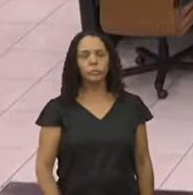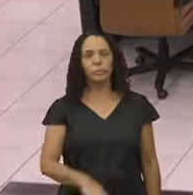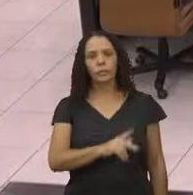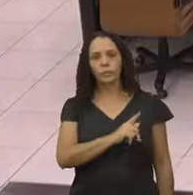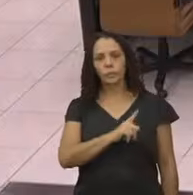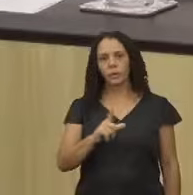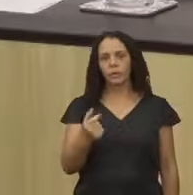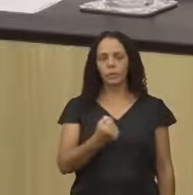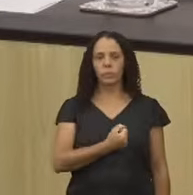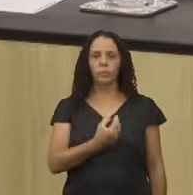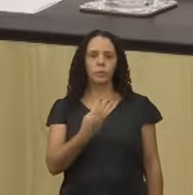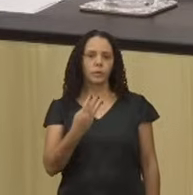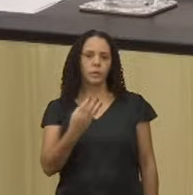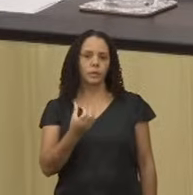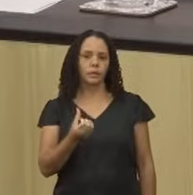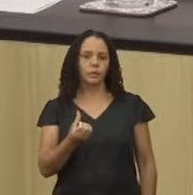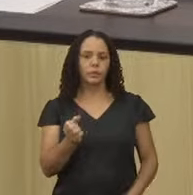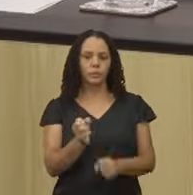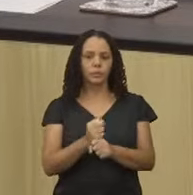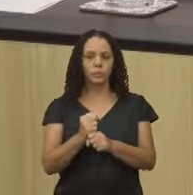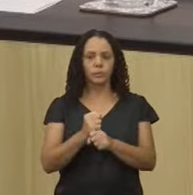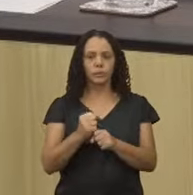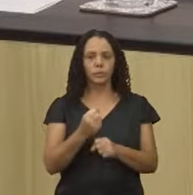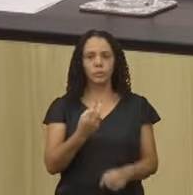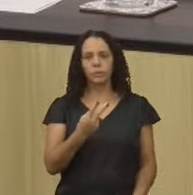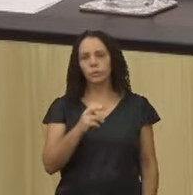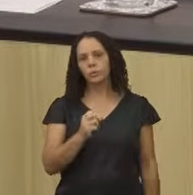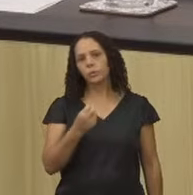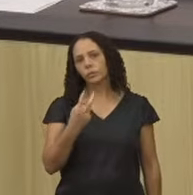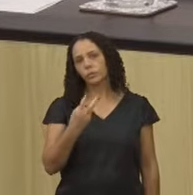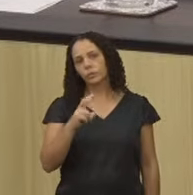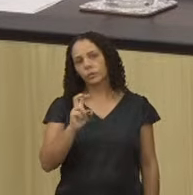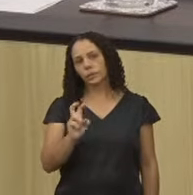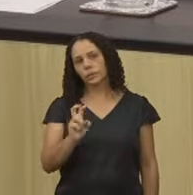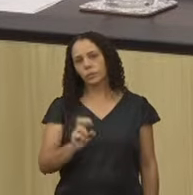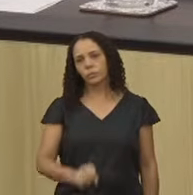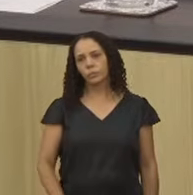PLL número 46 de 2025.